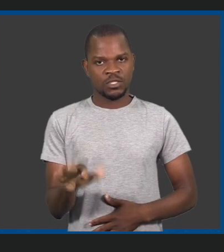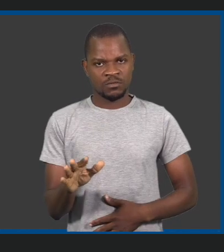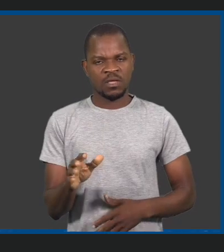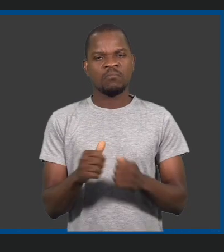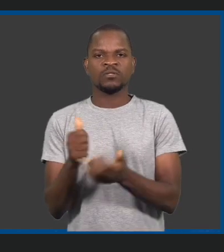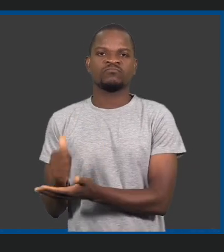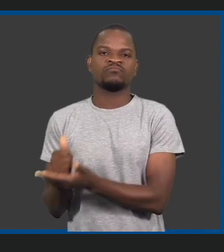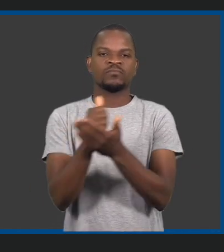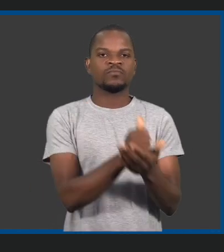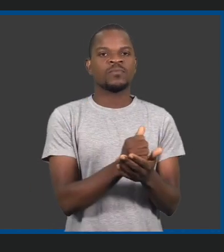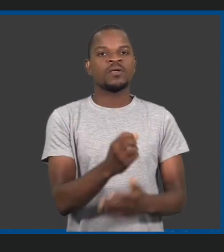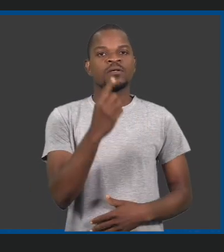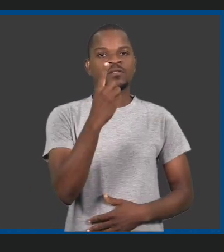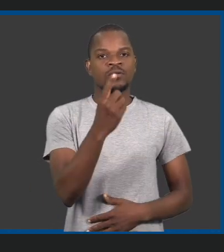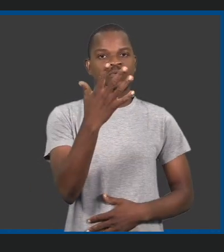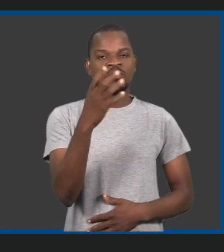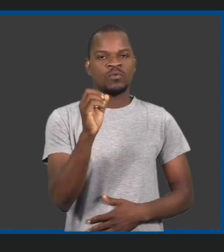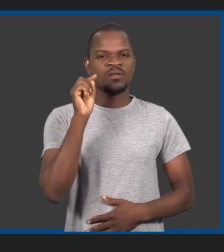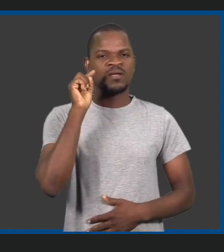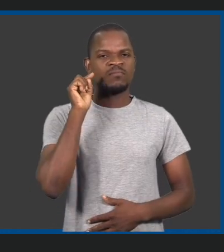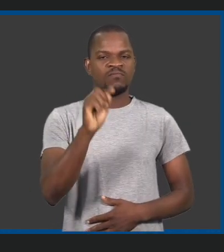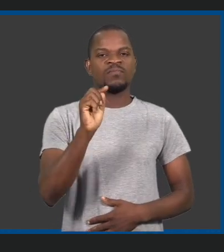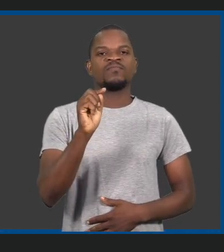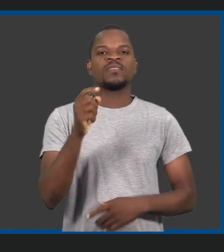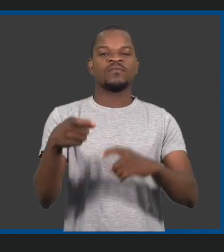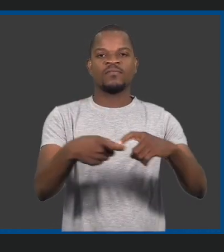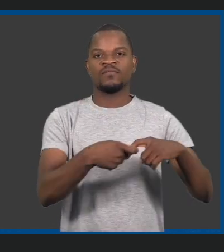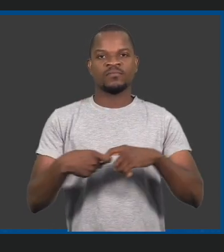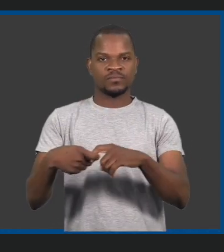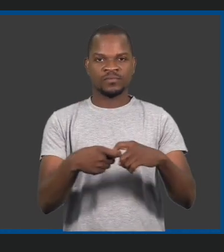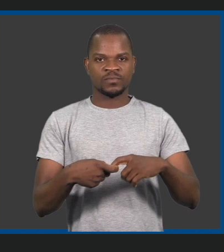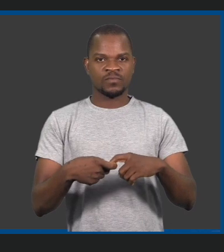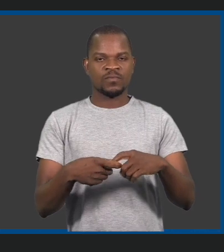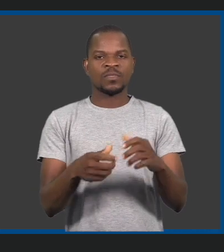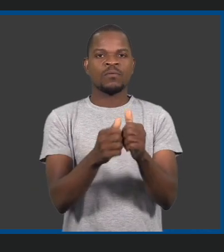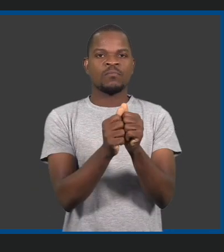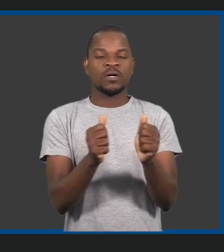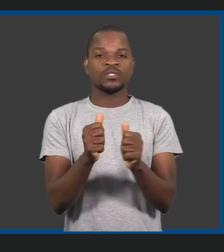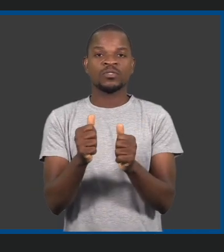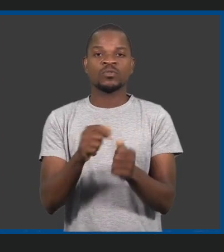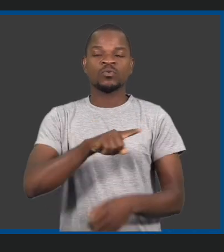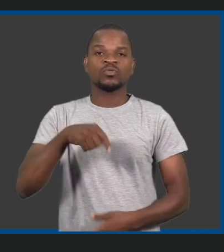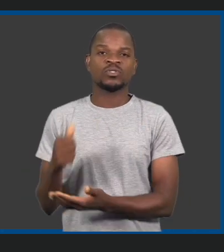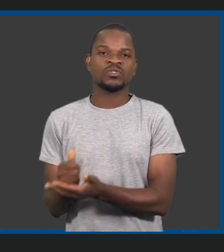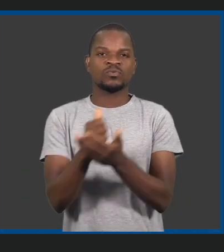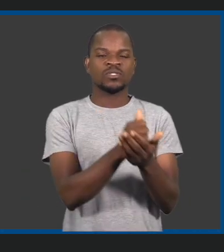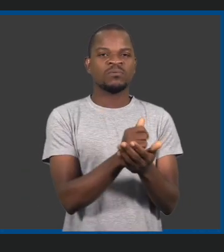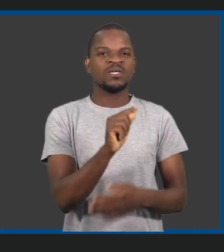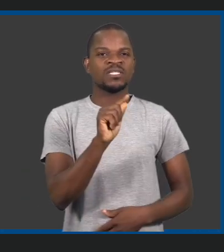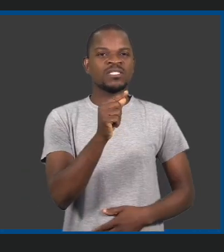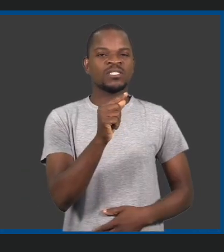sementes e outro tipo de material para cerca de 150 mil famílias.